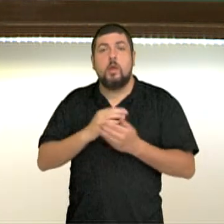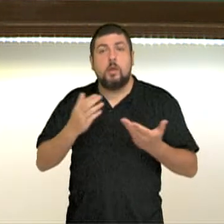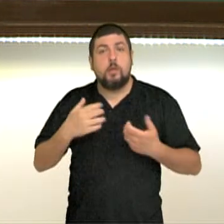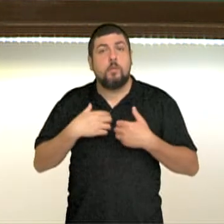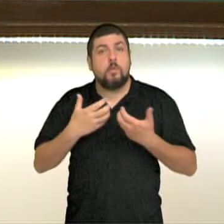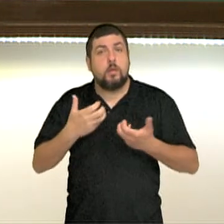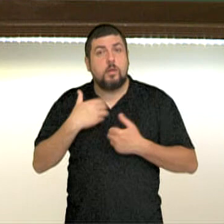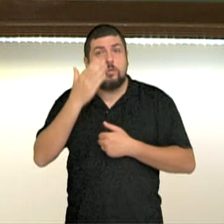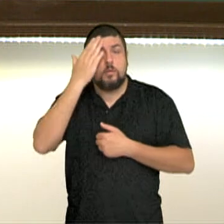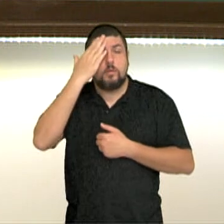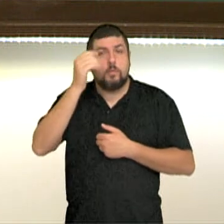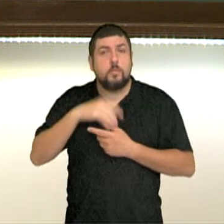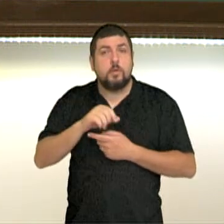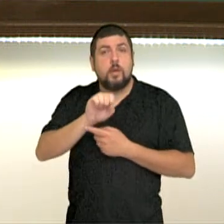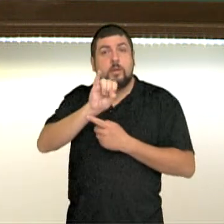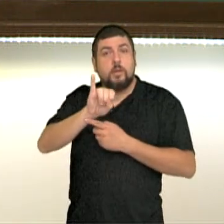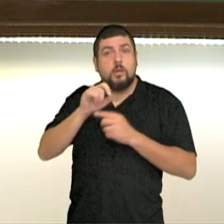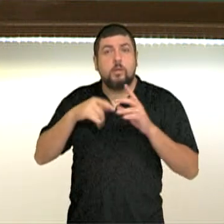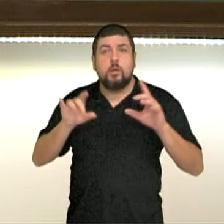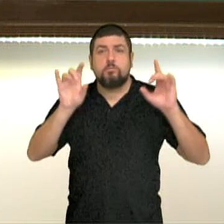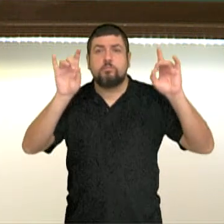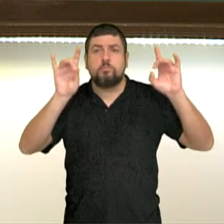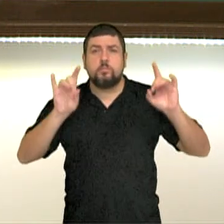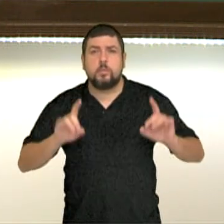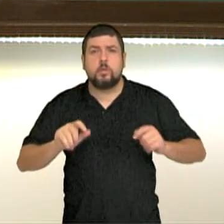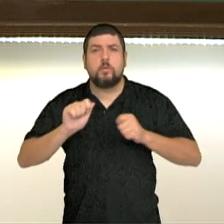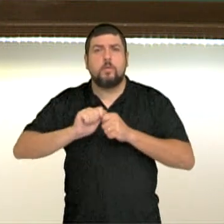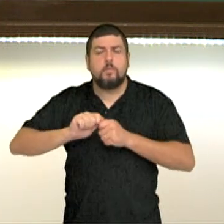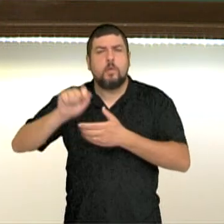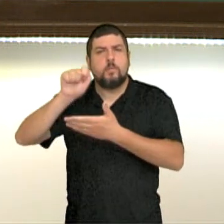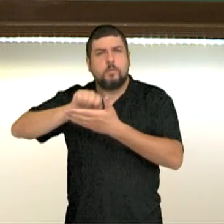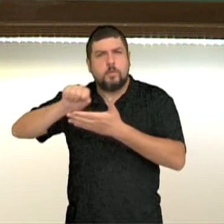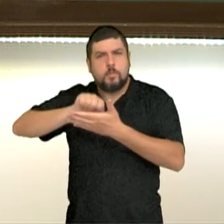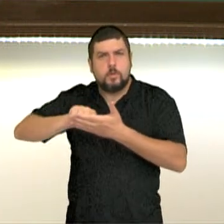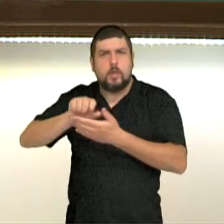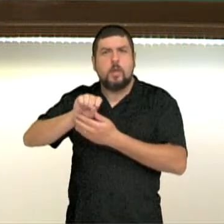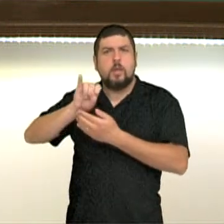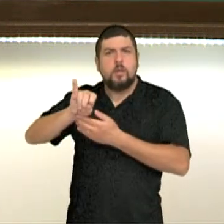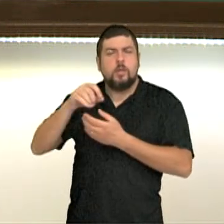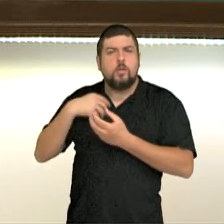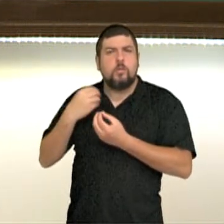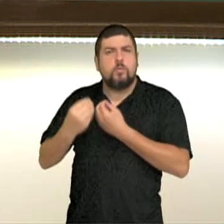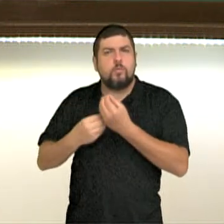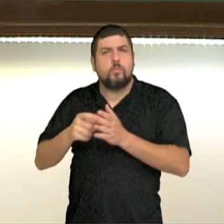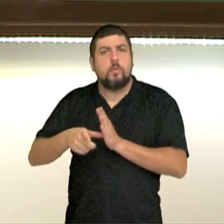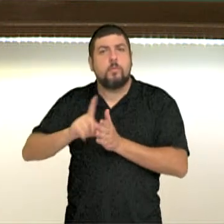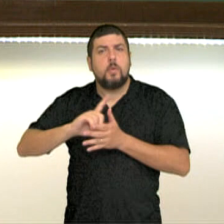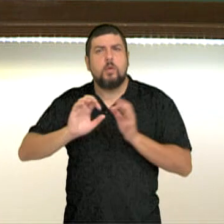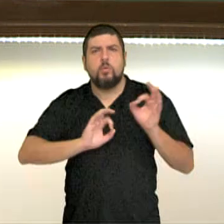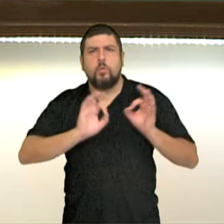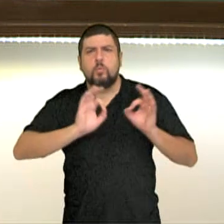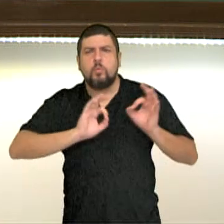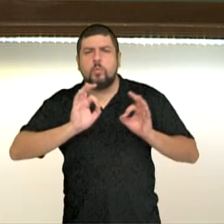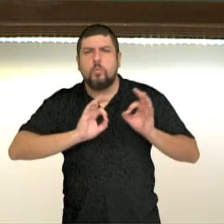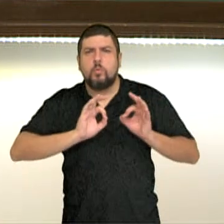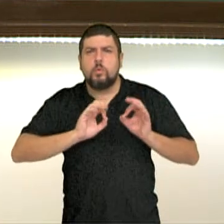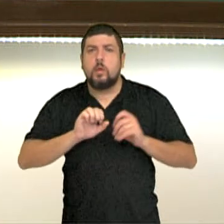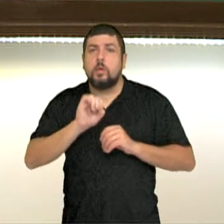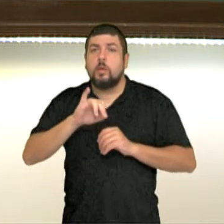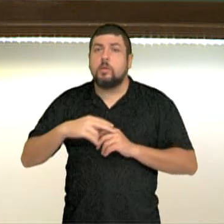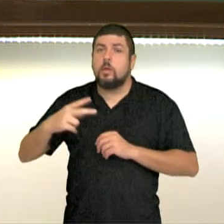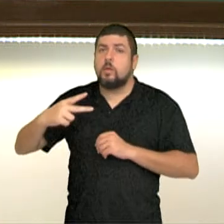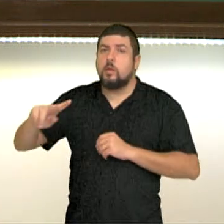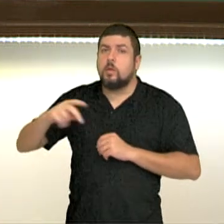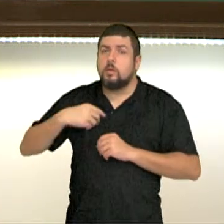saber que ele, se ele faz alguma coisa especial para escrever, se ele tem ali alguma preparação, se ele tem alguma coisa que